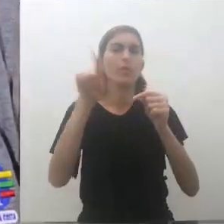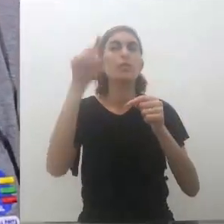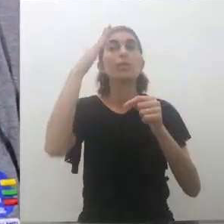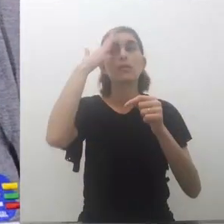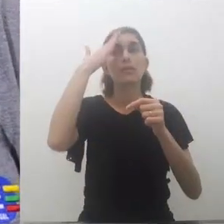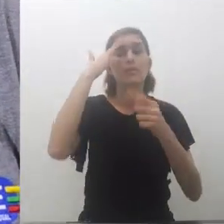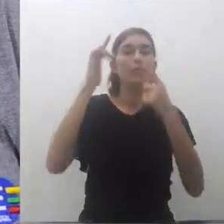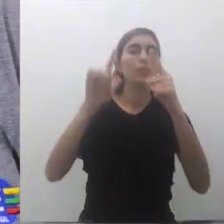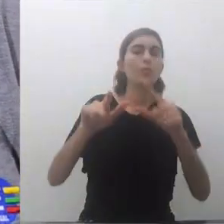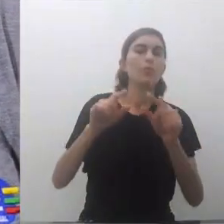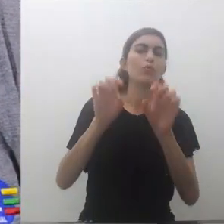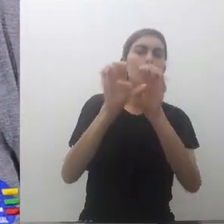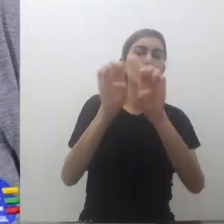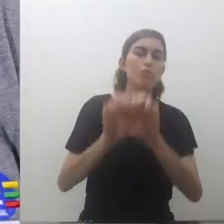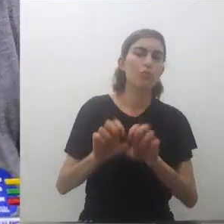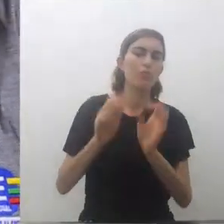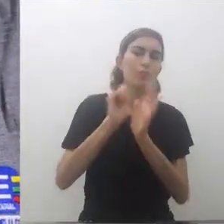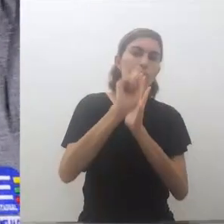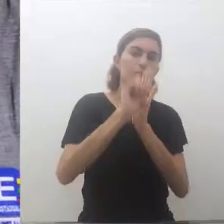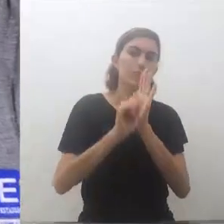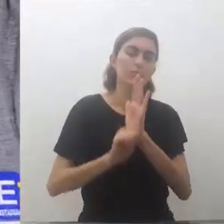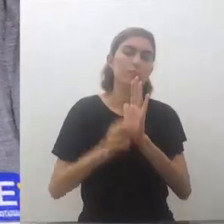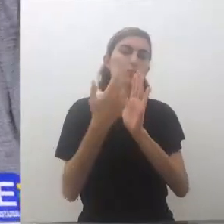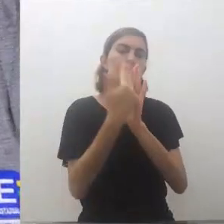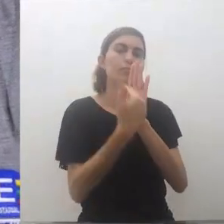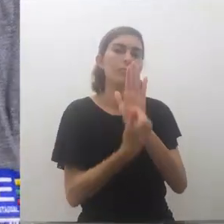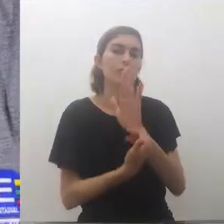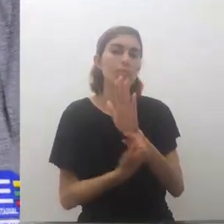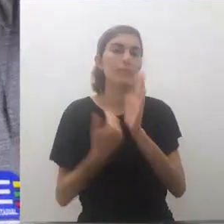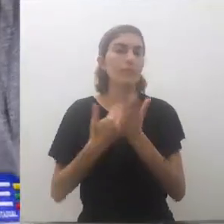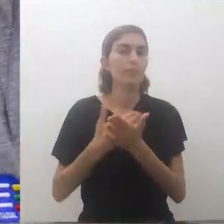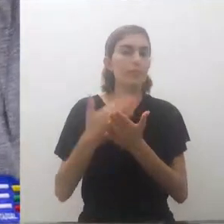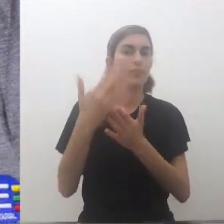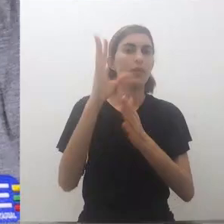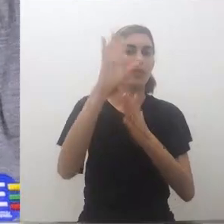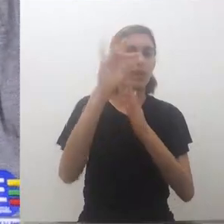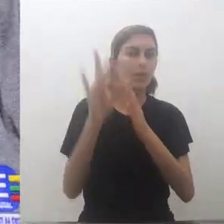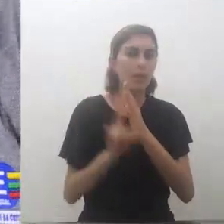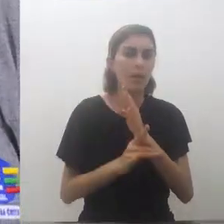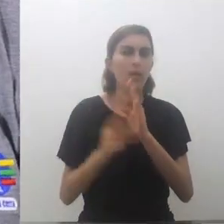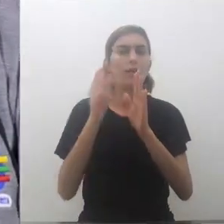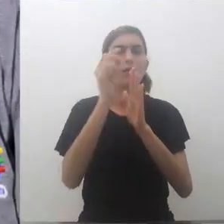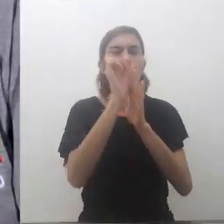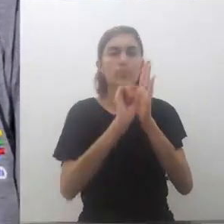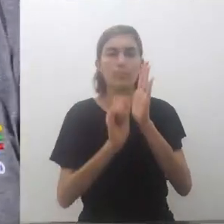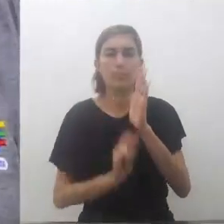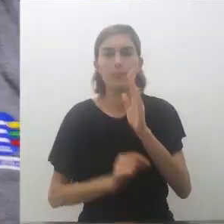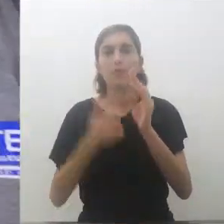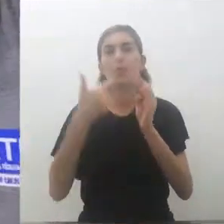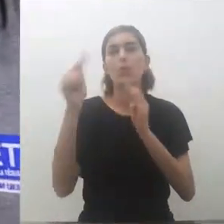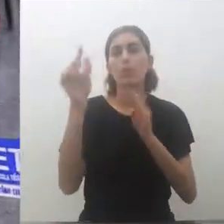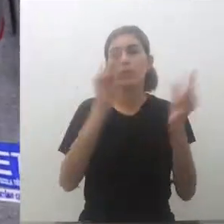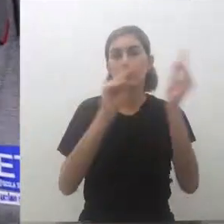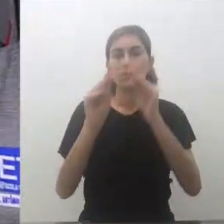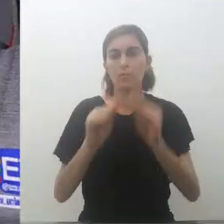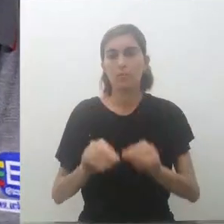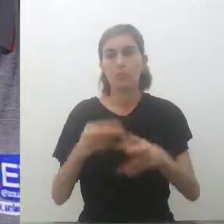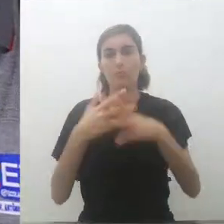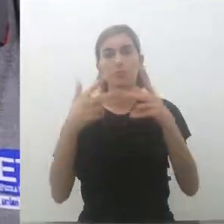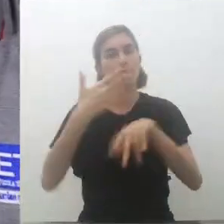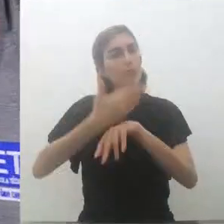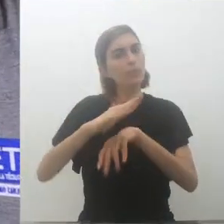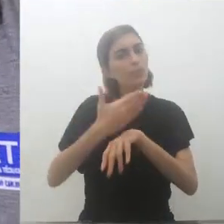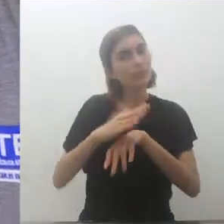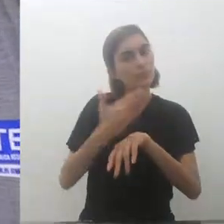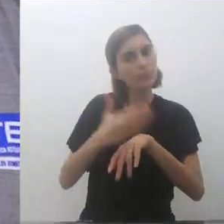a estrutura do seu desenho, para partir para detalhes, para partir para outros elementos. Pratica,